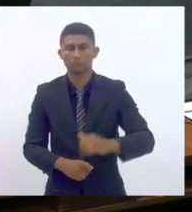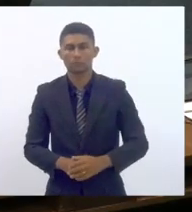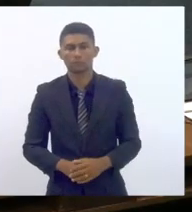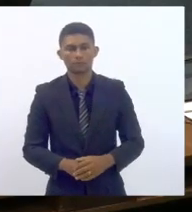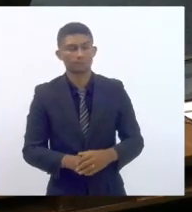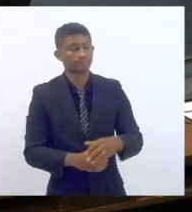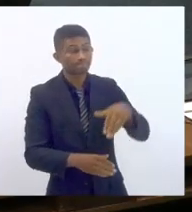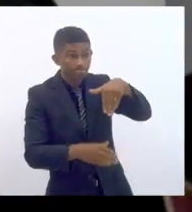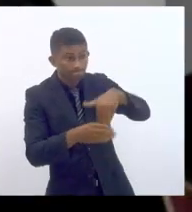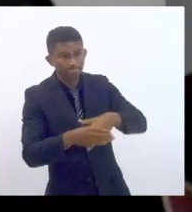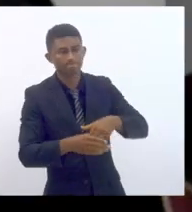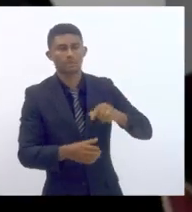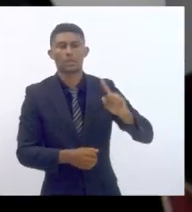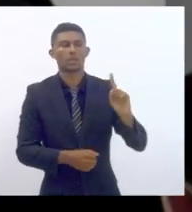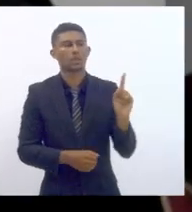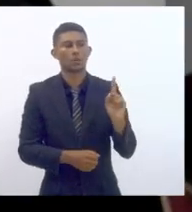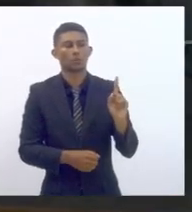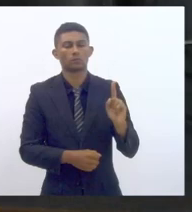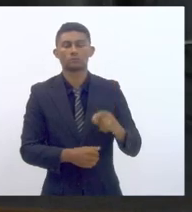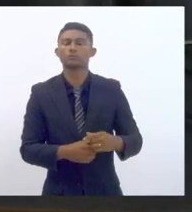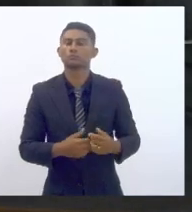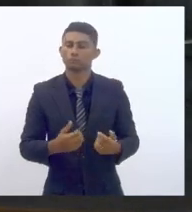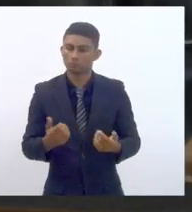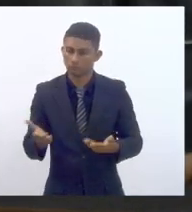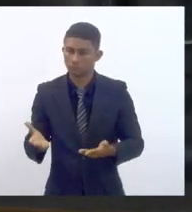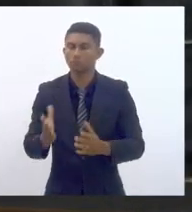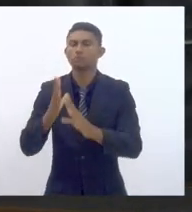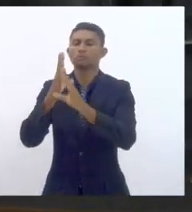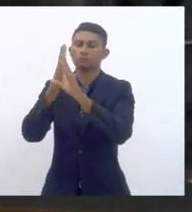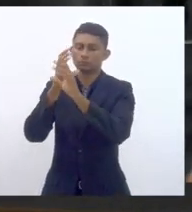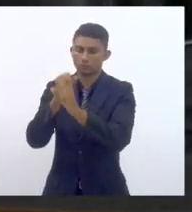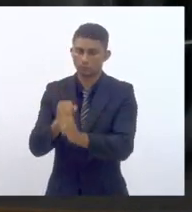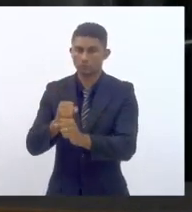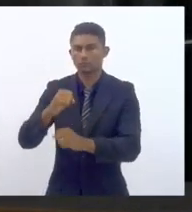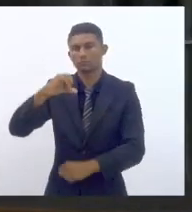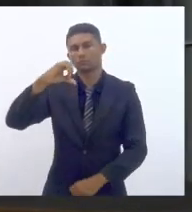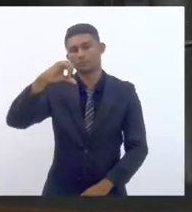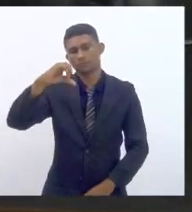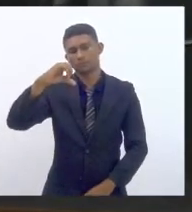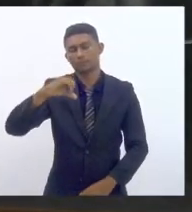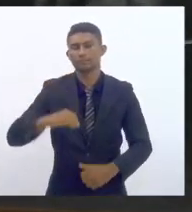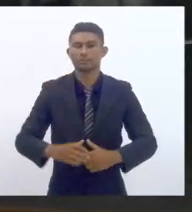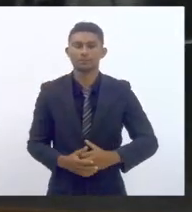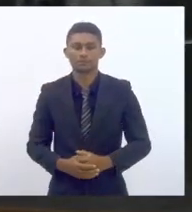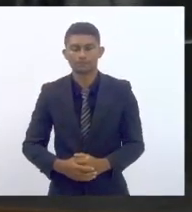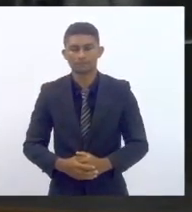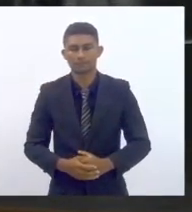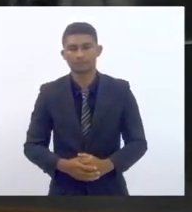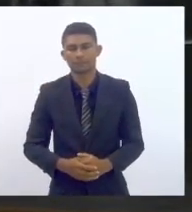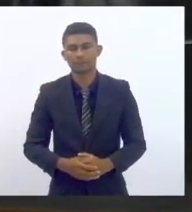Voto não, senhor presidente. Mônica Francisco vota não. 9.